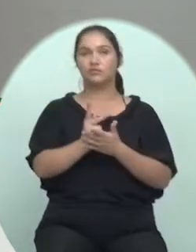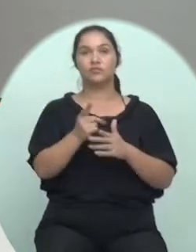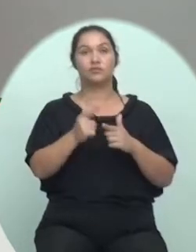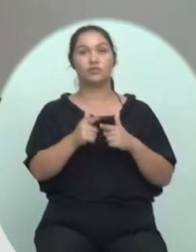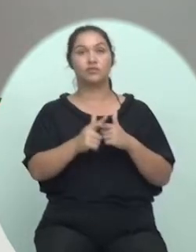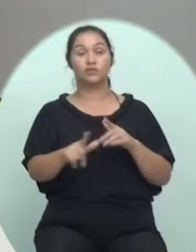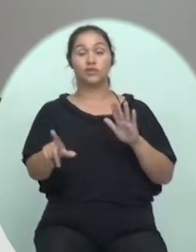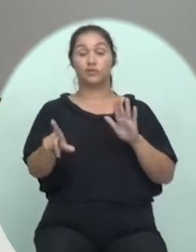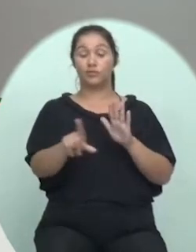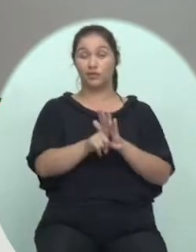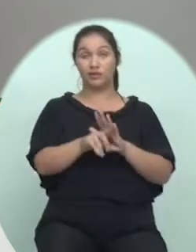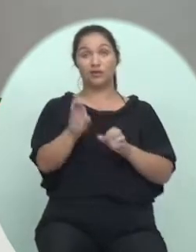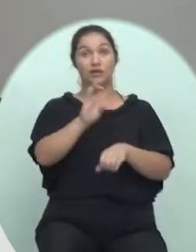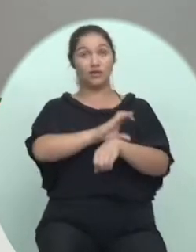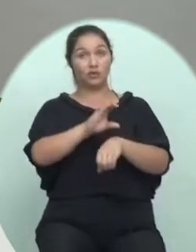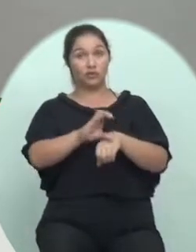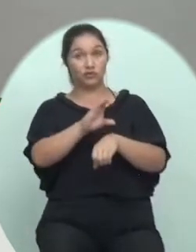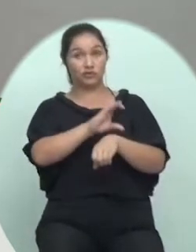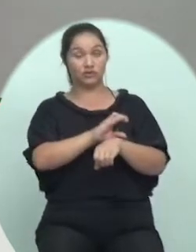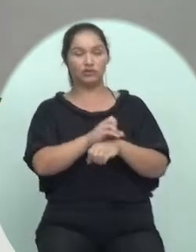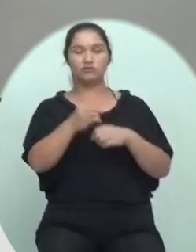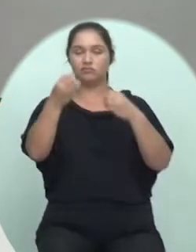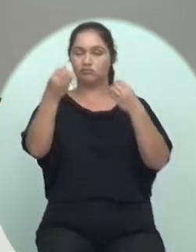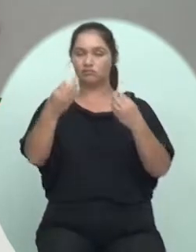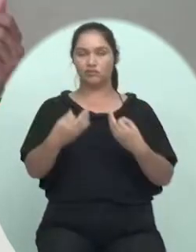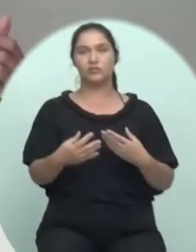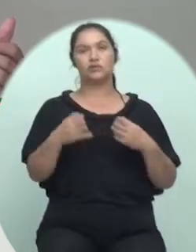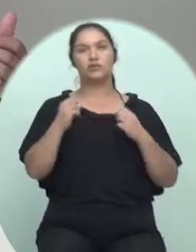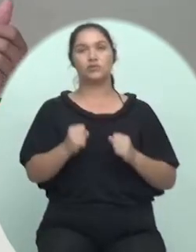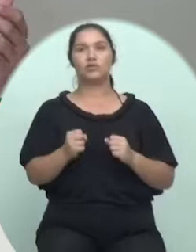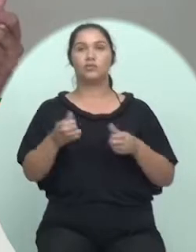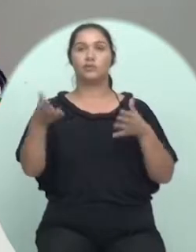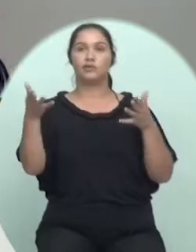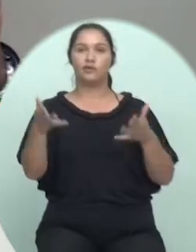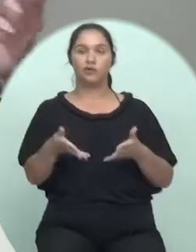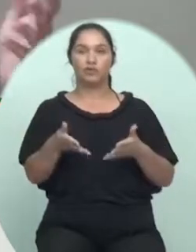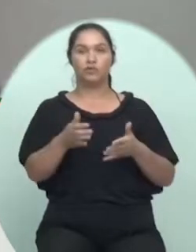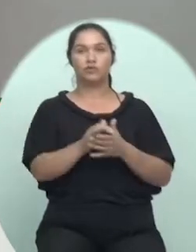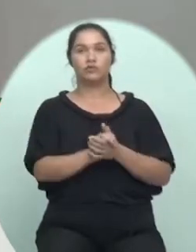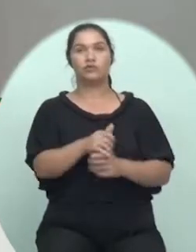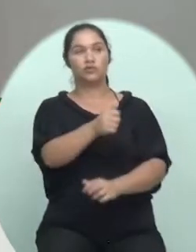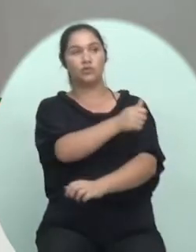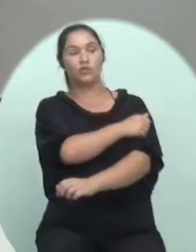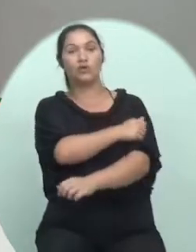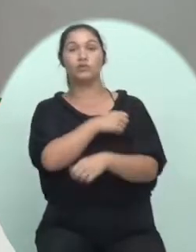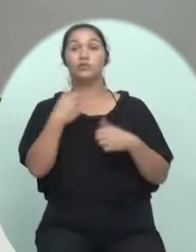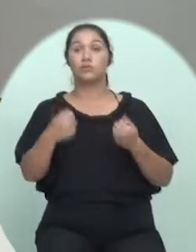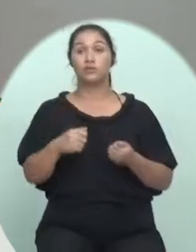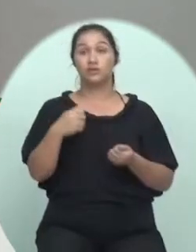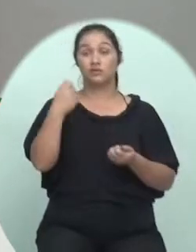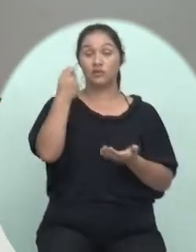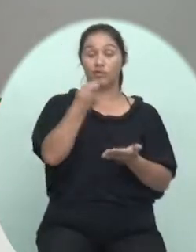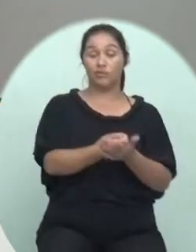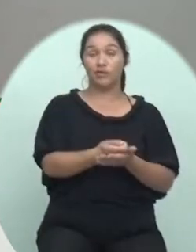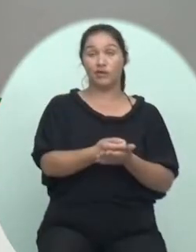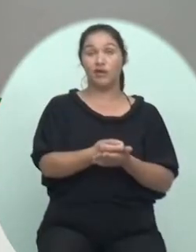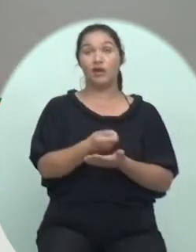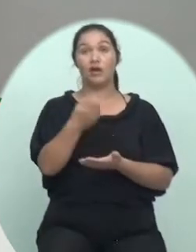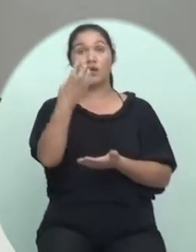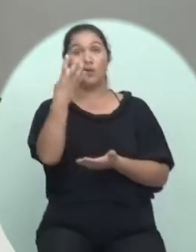Federal. Atualmente, eles têm que pagar o valor integral, que seria o R$ 4,25, e muitas vezes